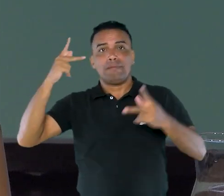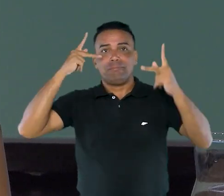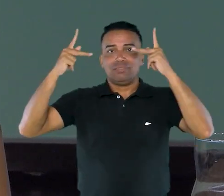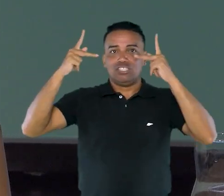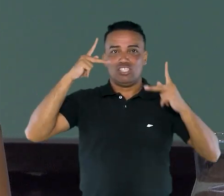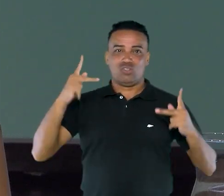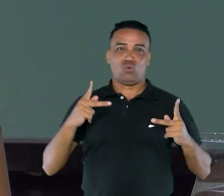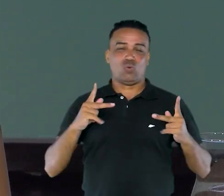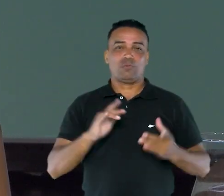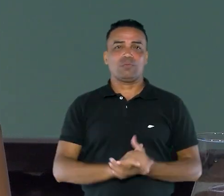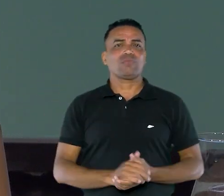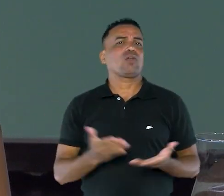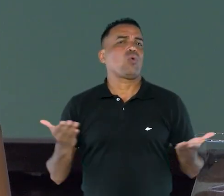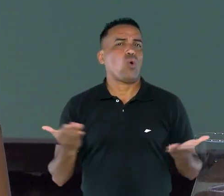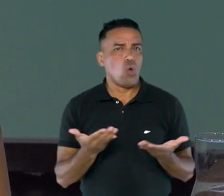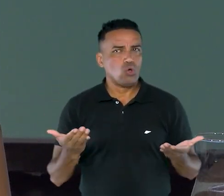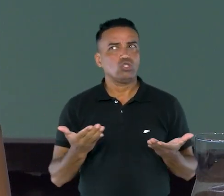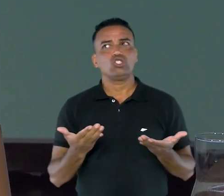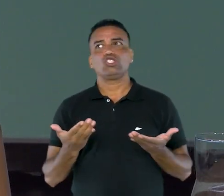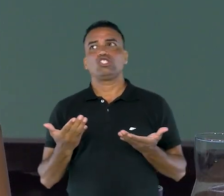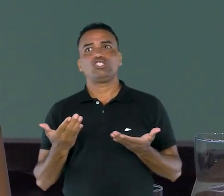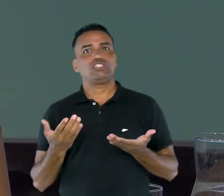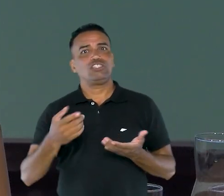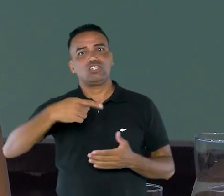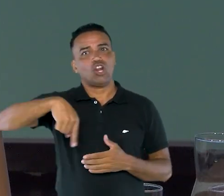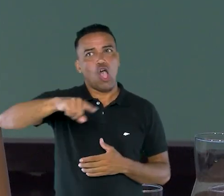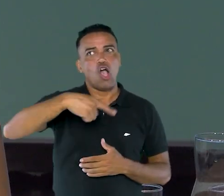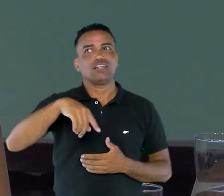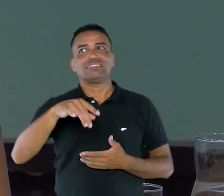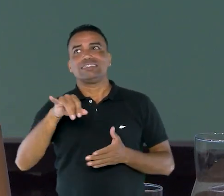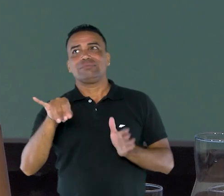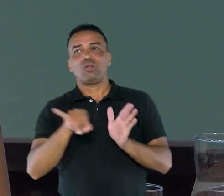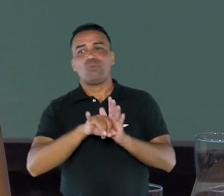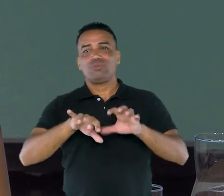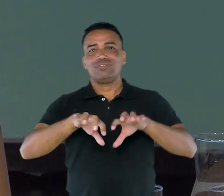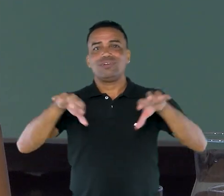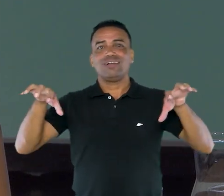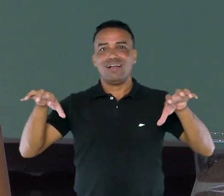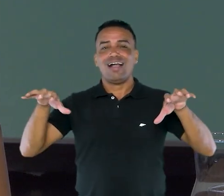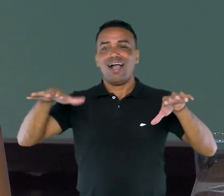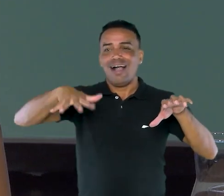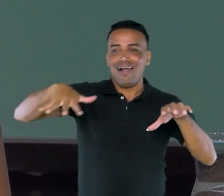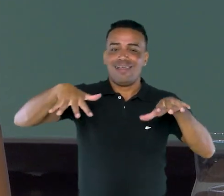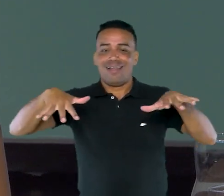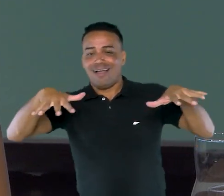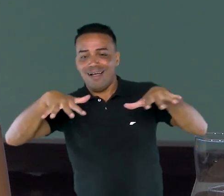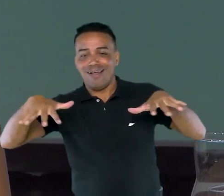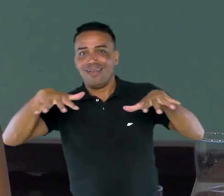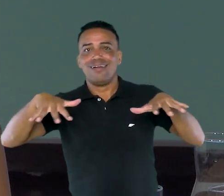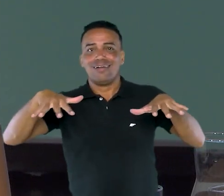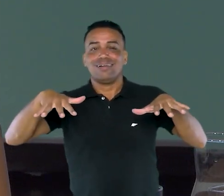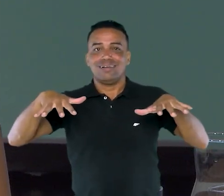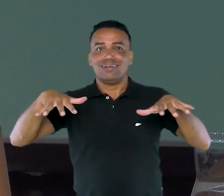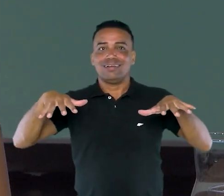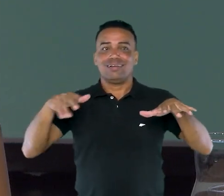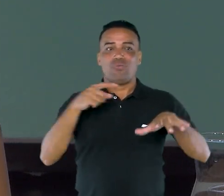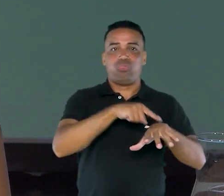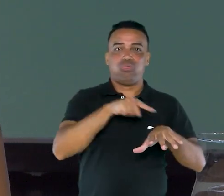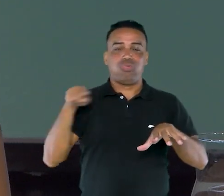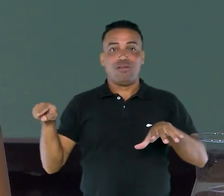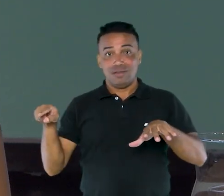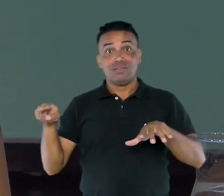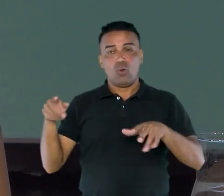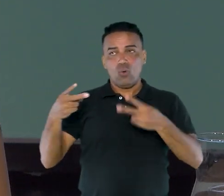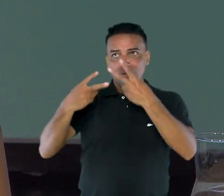que hoje a gente está operando nas duas camadas simultaneamente, porque o trauma ele é